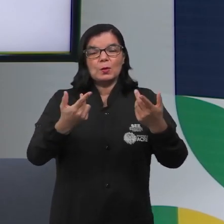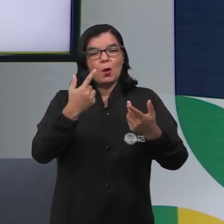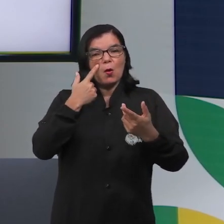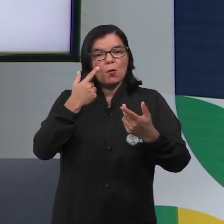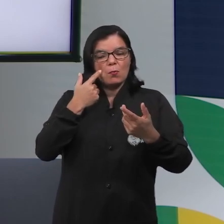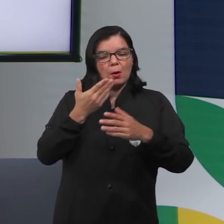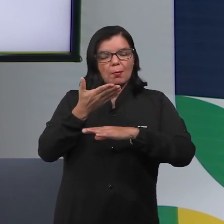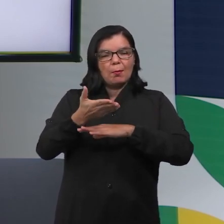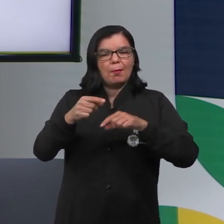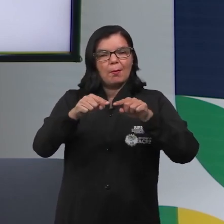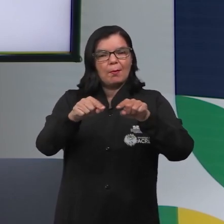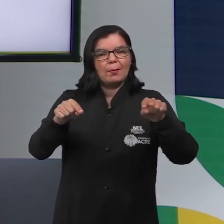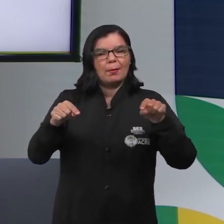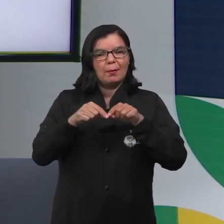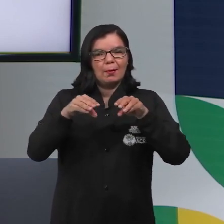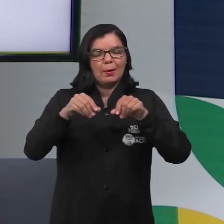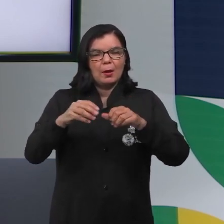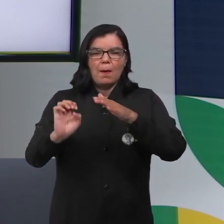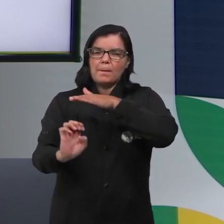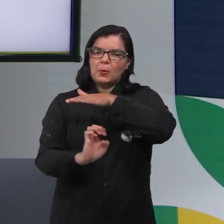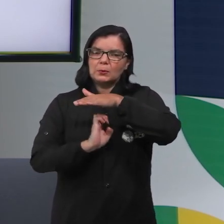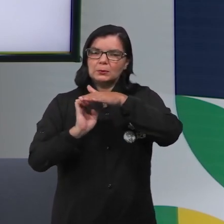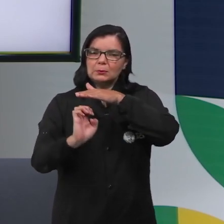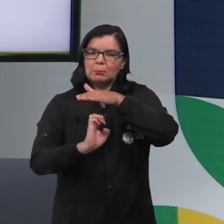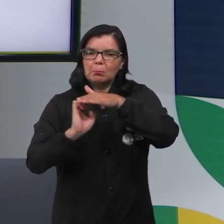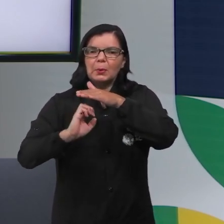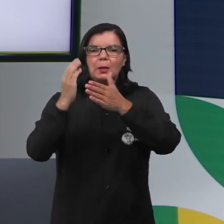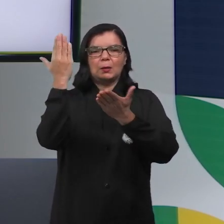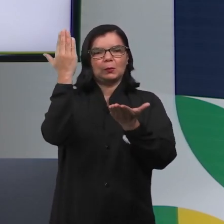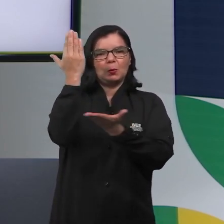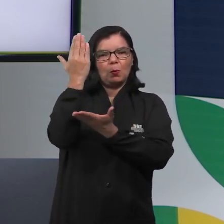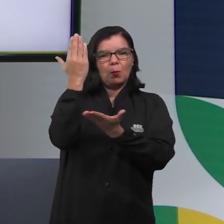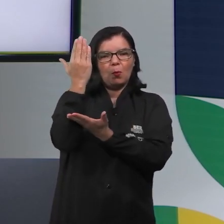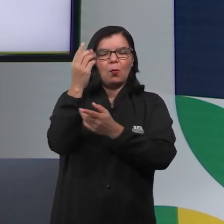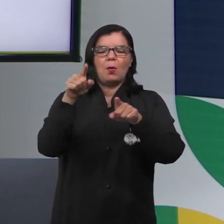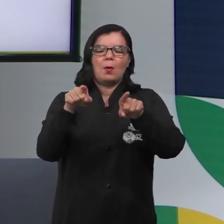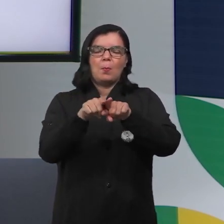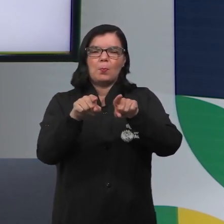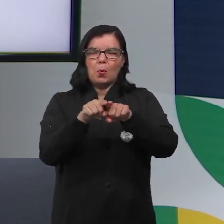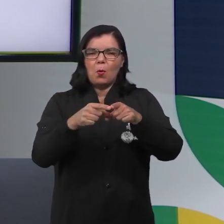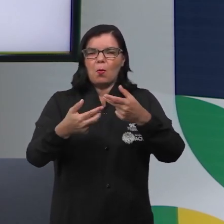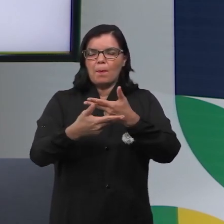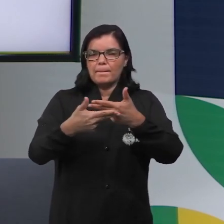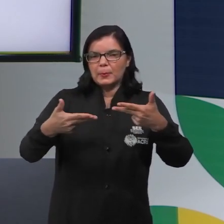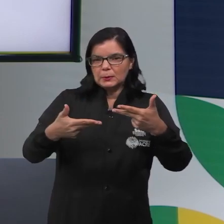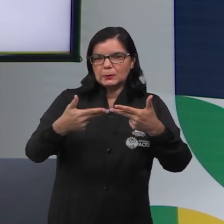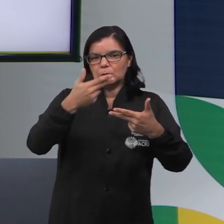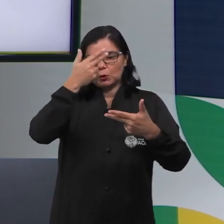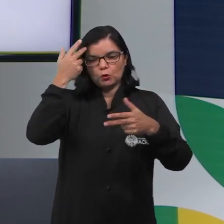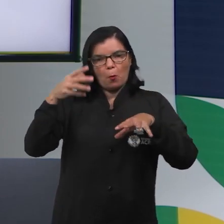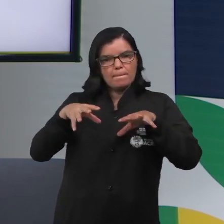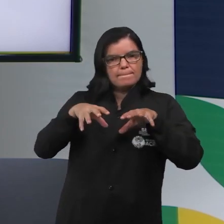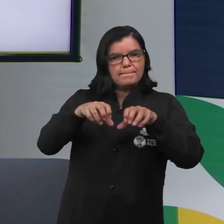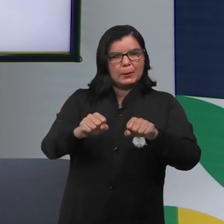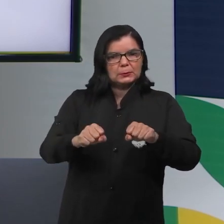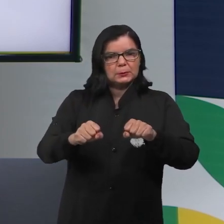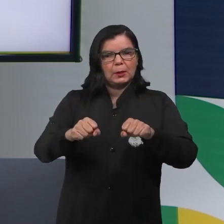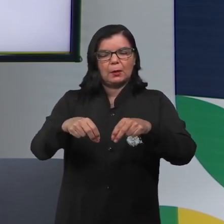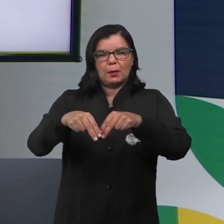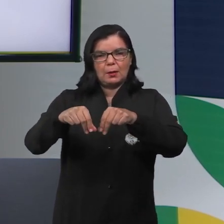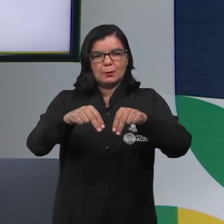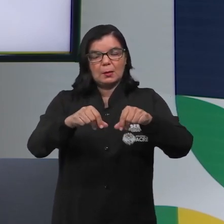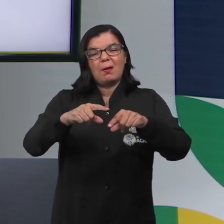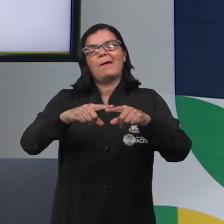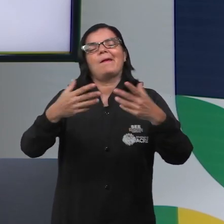suas localidades, por empresas madeireiras, por mineradoras, por poceiros, é